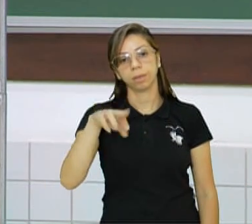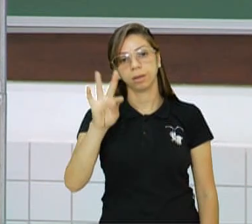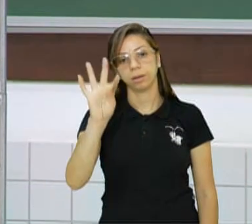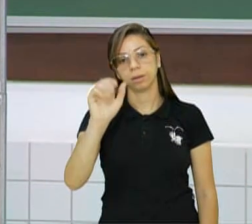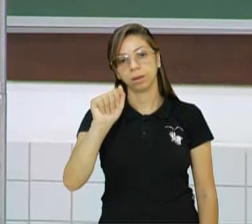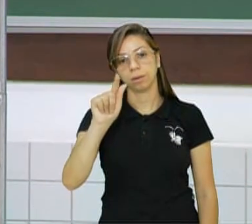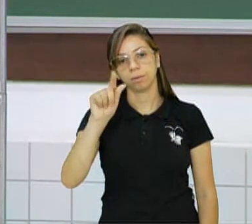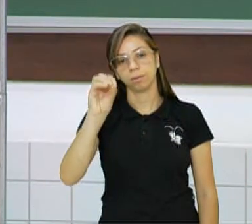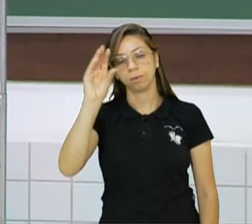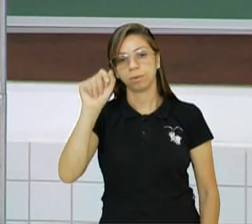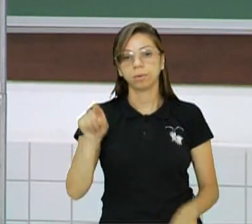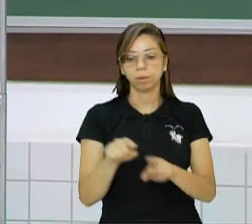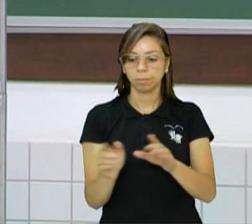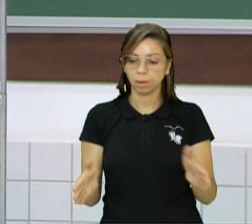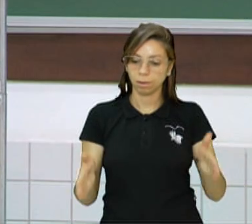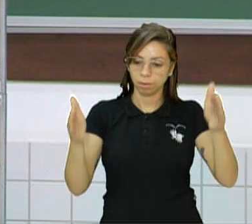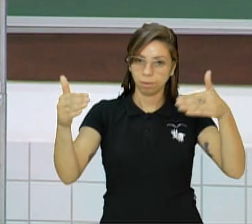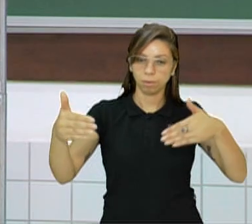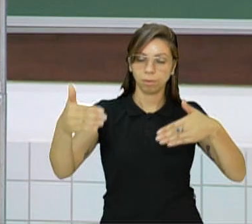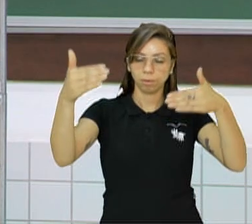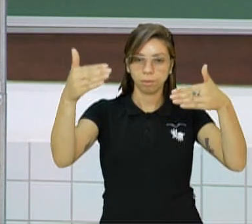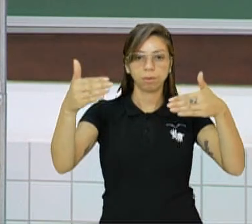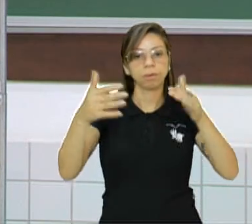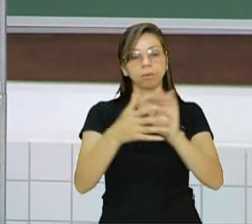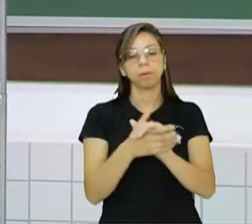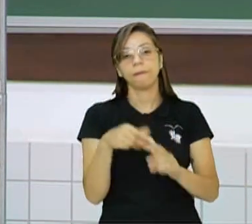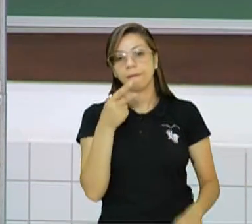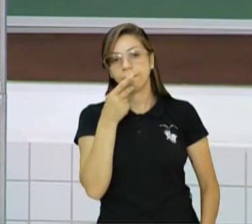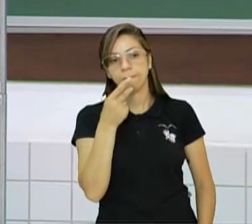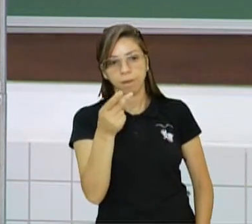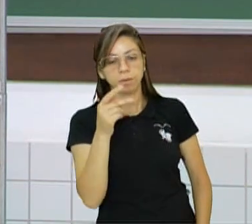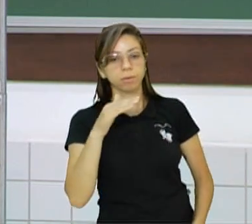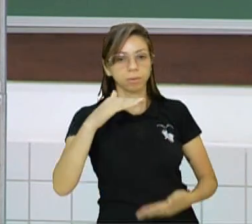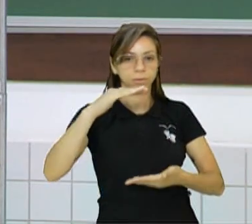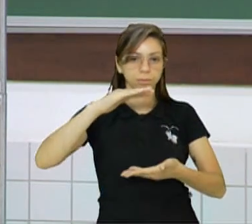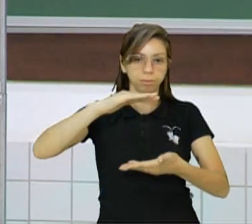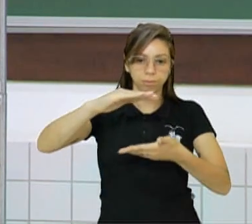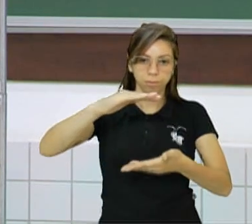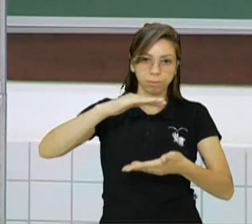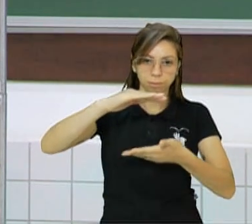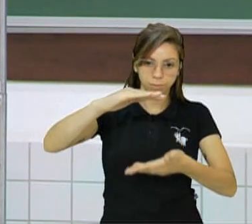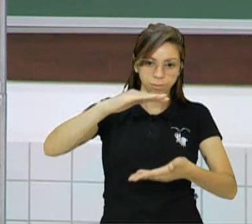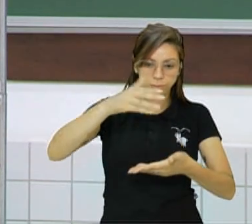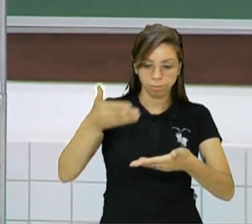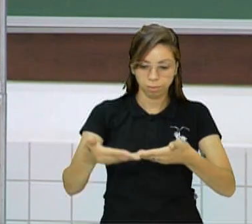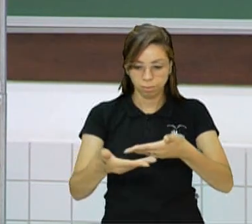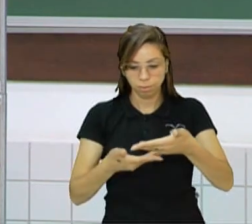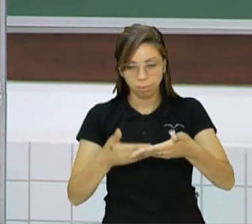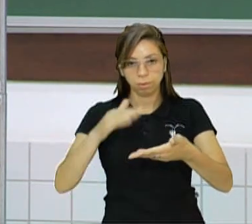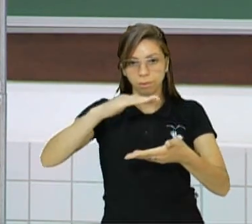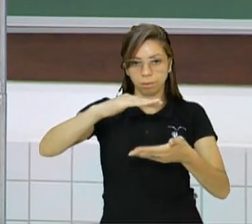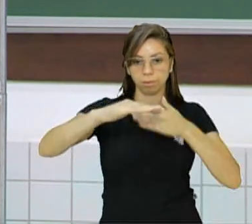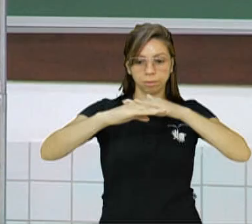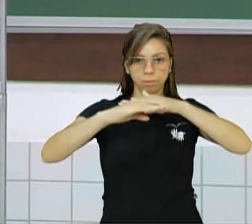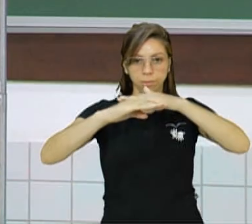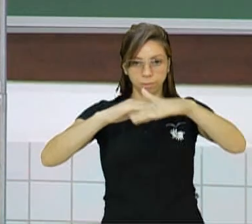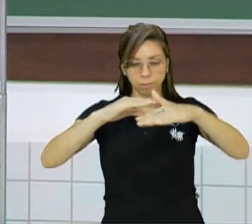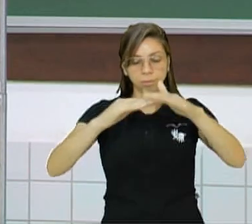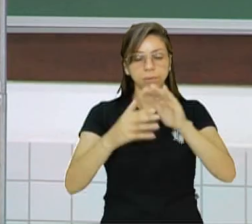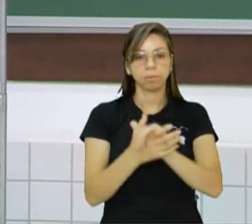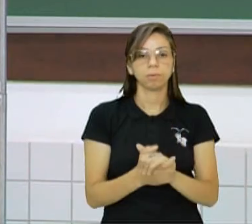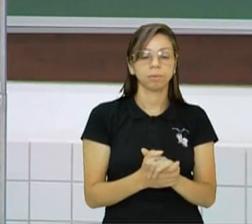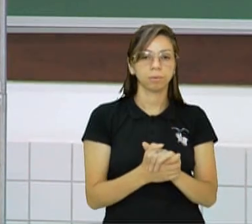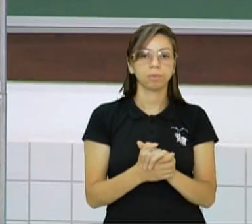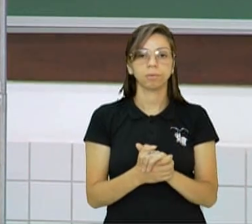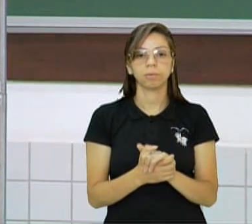E as nossas faces laterais. Quando a professora falou o pentágono, nós estamos falando do nosso prisma de base pentagonal. Então, o prisma